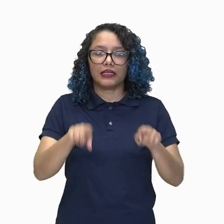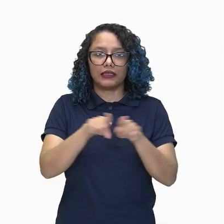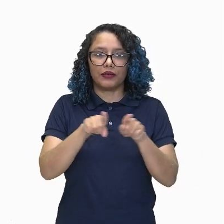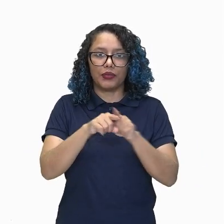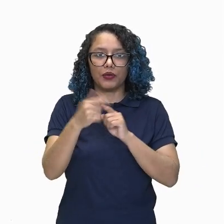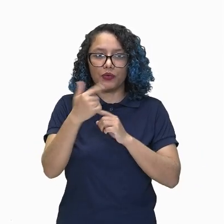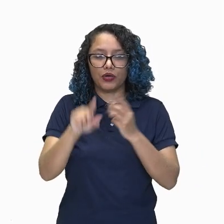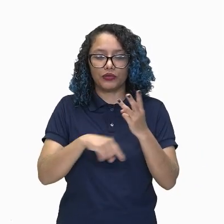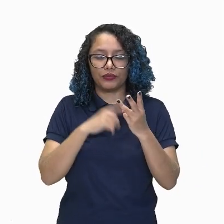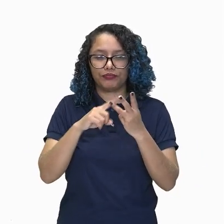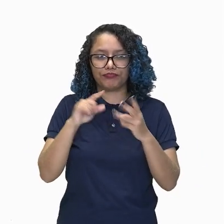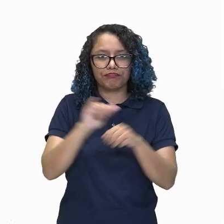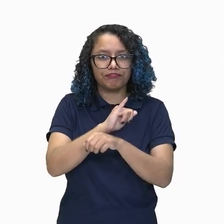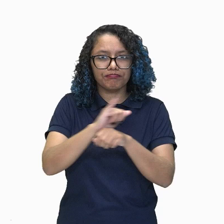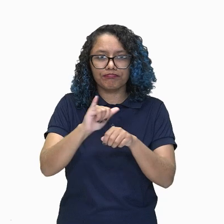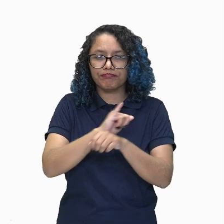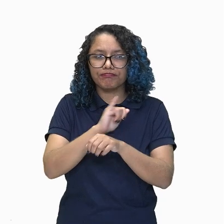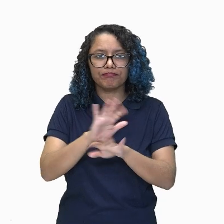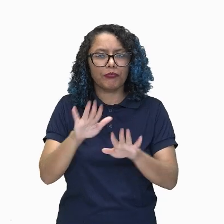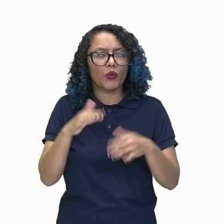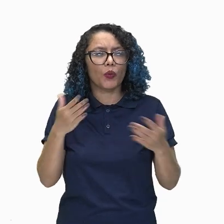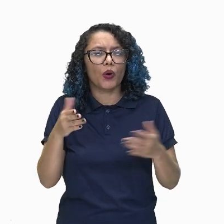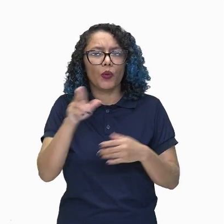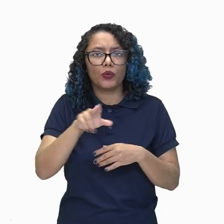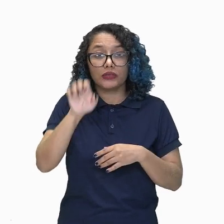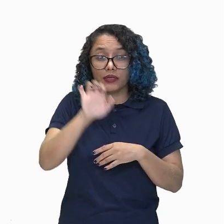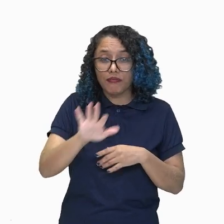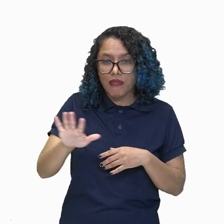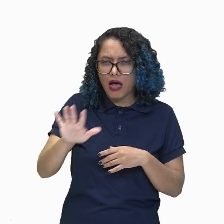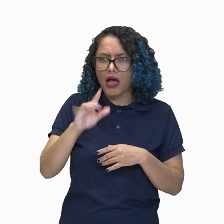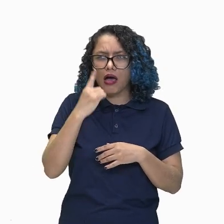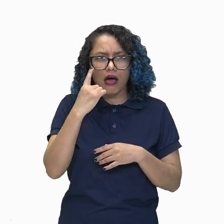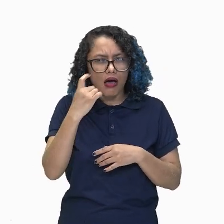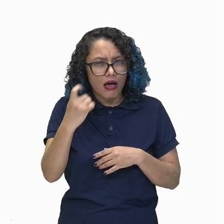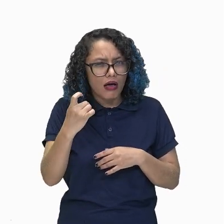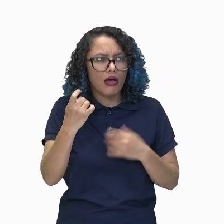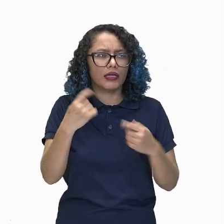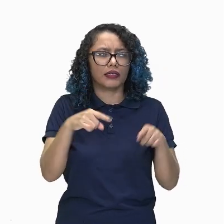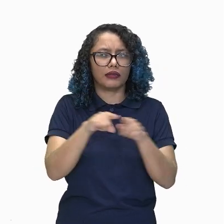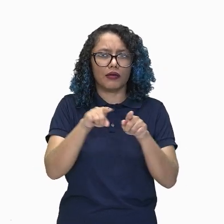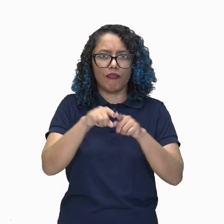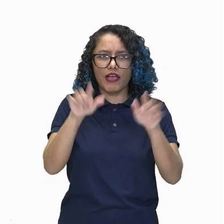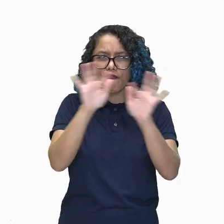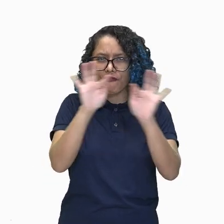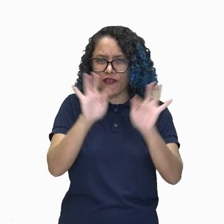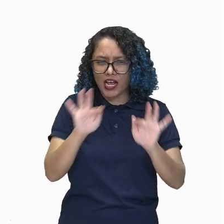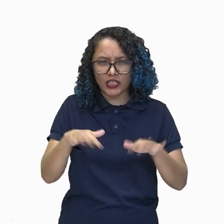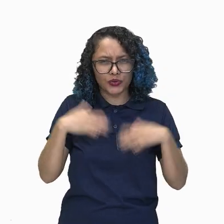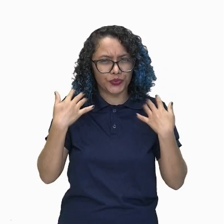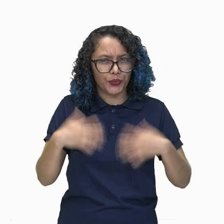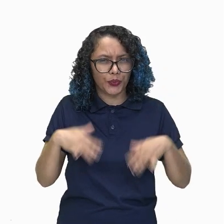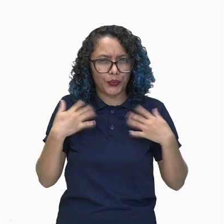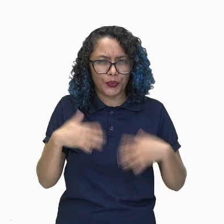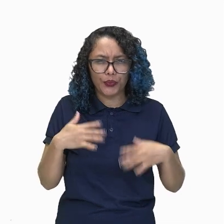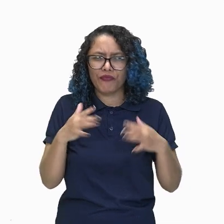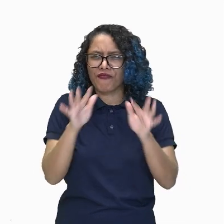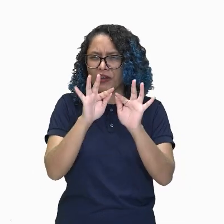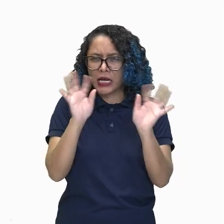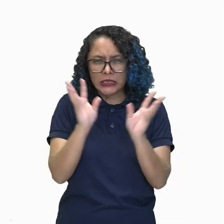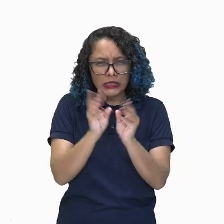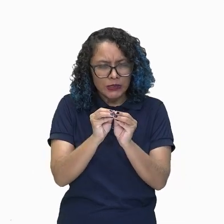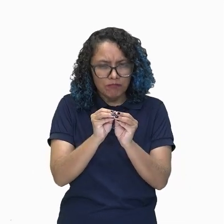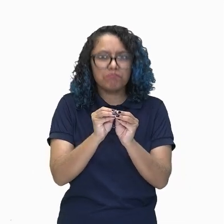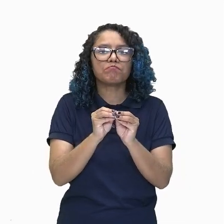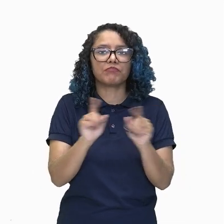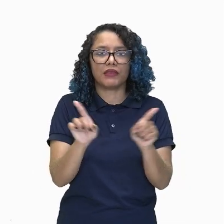As estratégias, né, que é o uso de imagens atraentes, slogans memoráveis, né, que são aquelas pequenas frases,